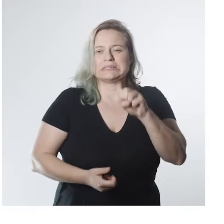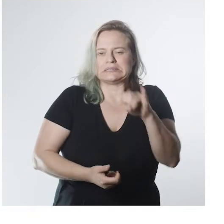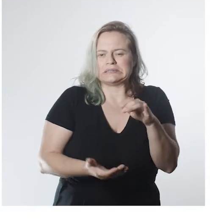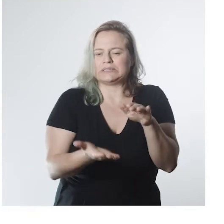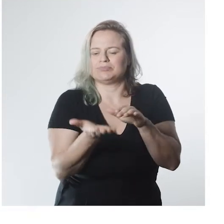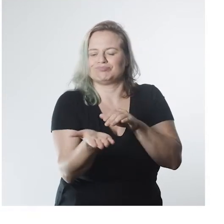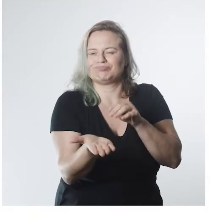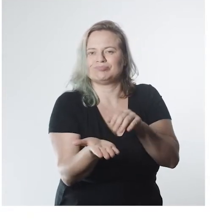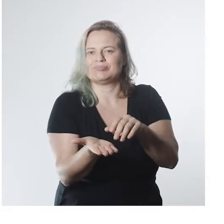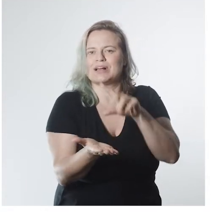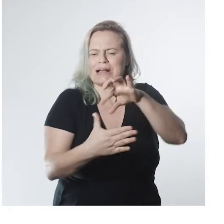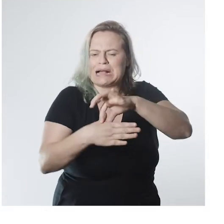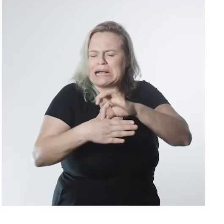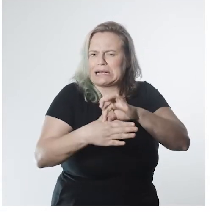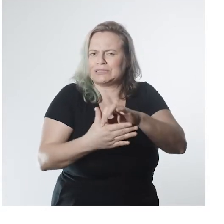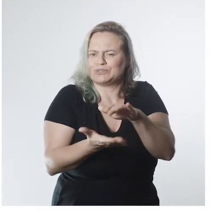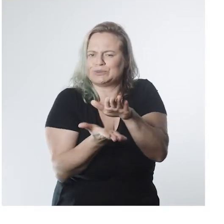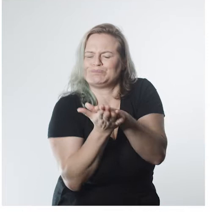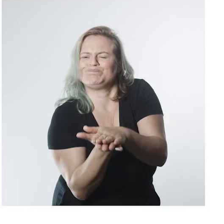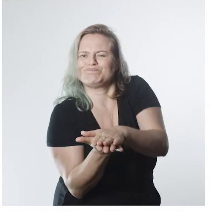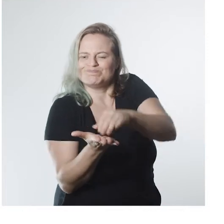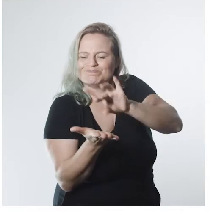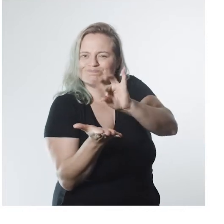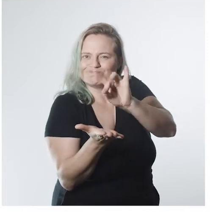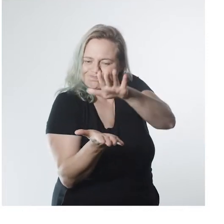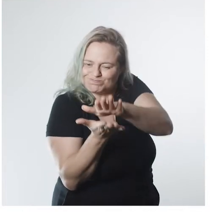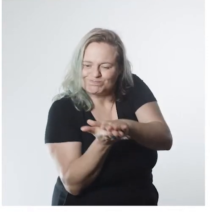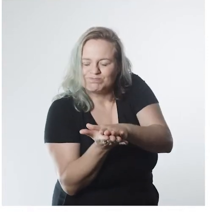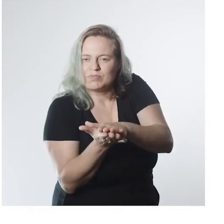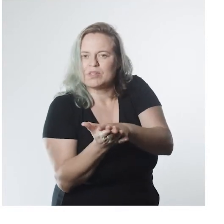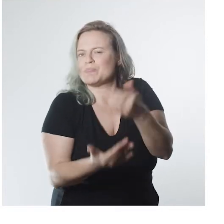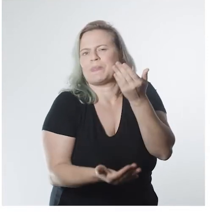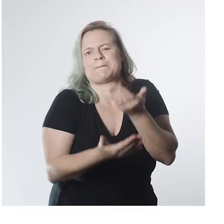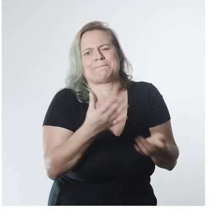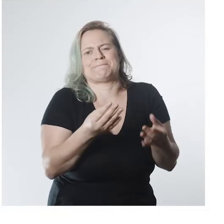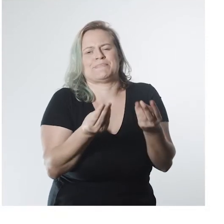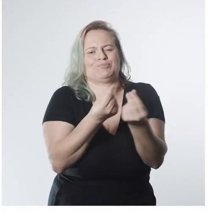panela, ela não vai soltar os sabores que a